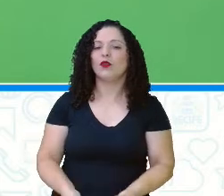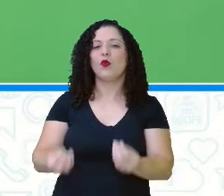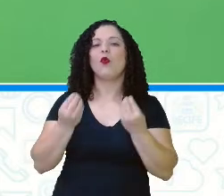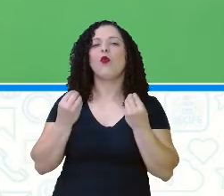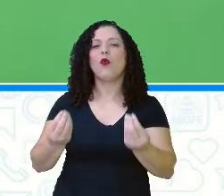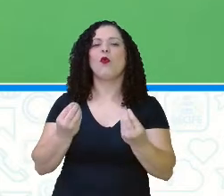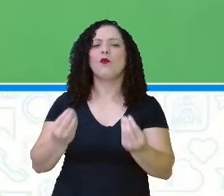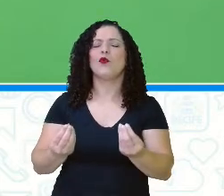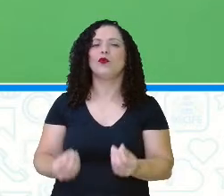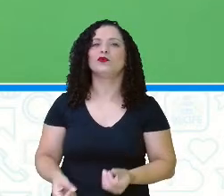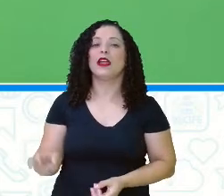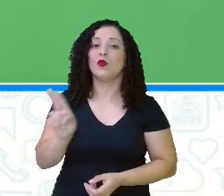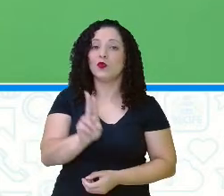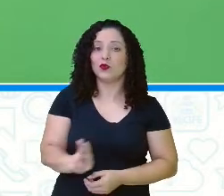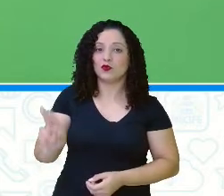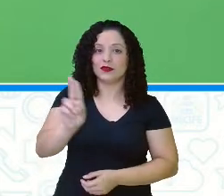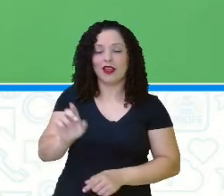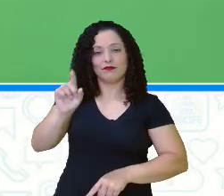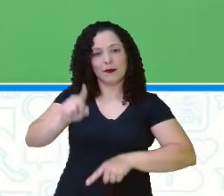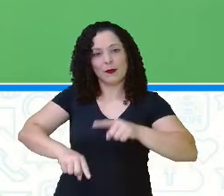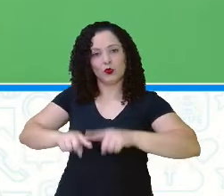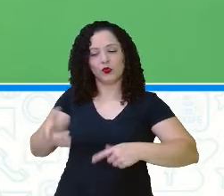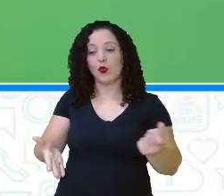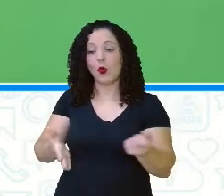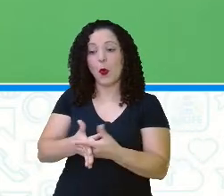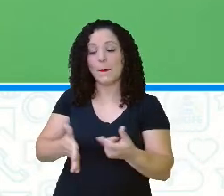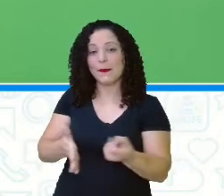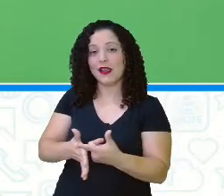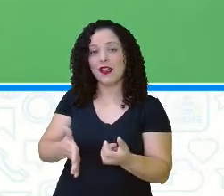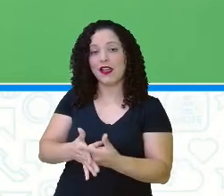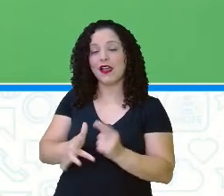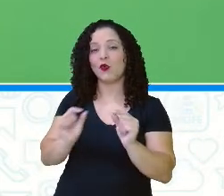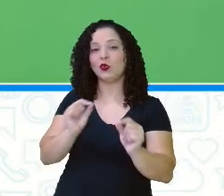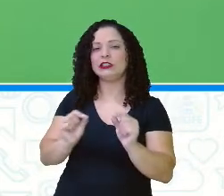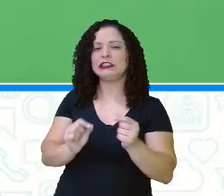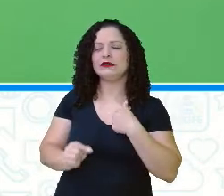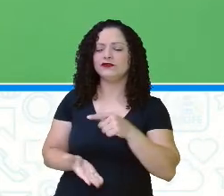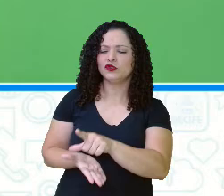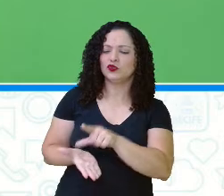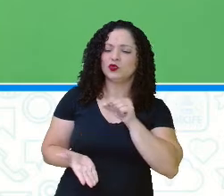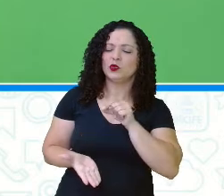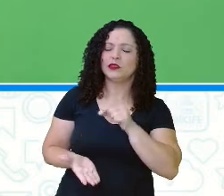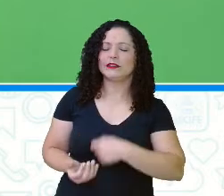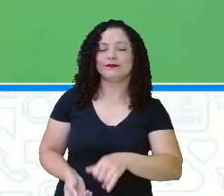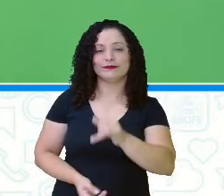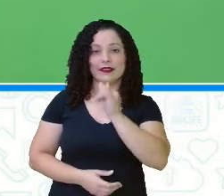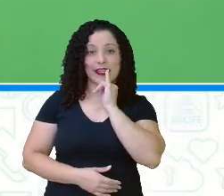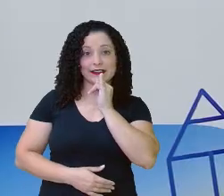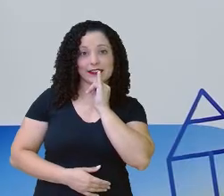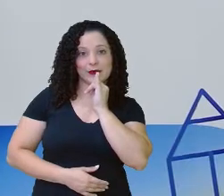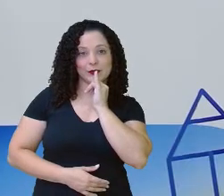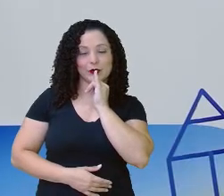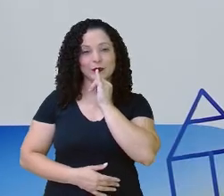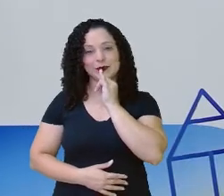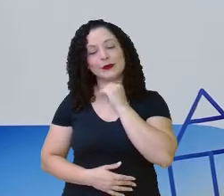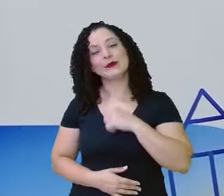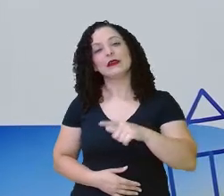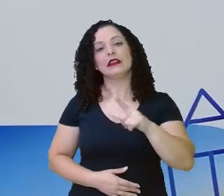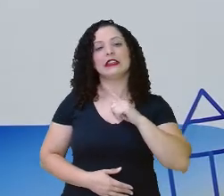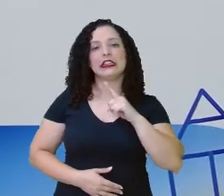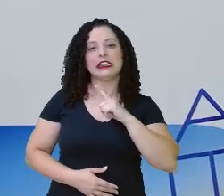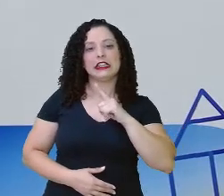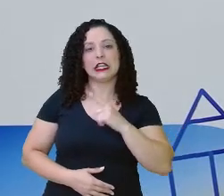na hora de consumir, na hora de comprar, o que é que a gente pode optar? Por exemplo, existem